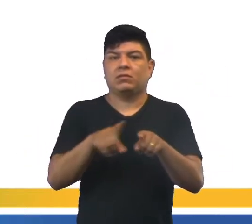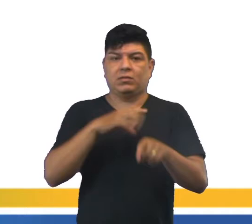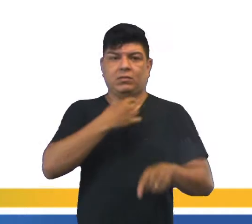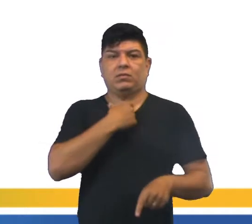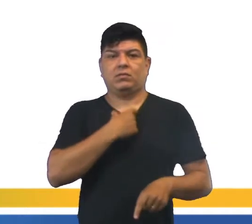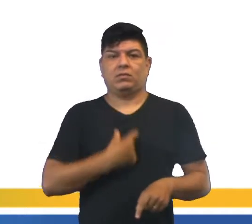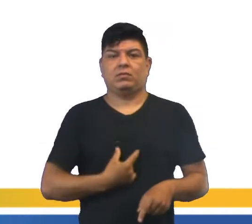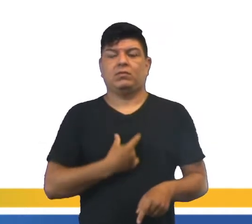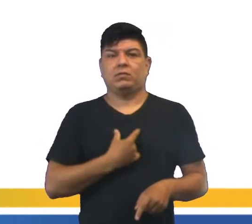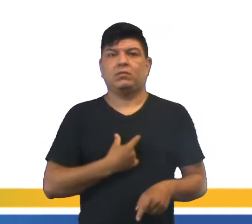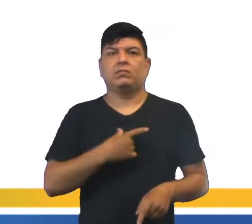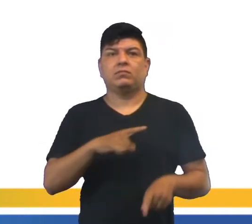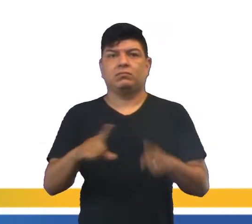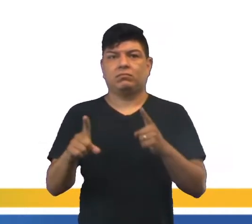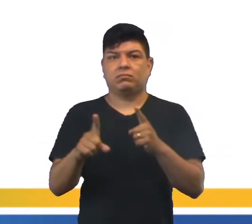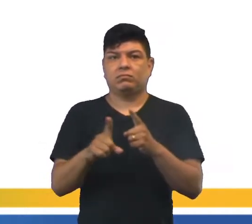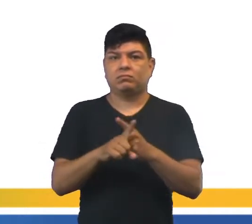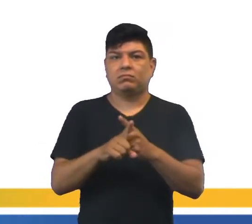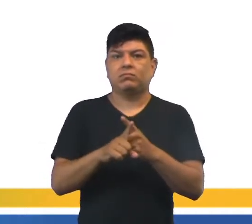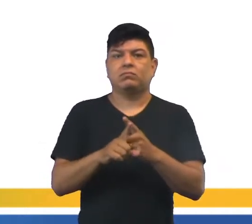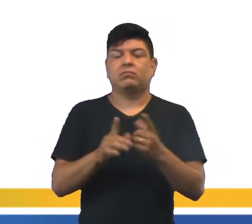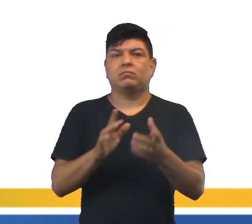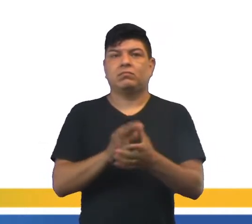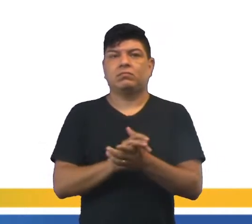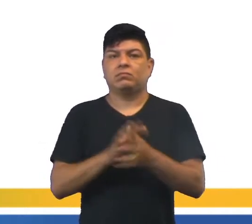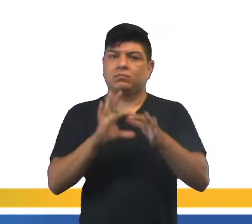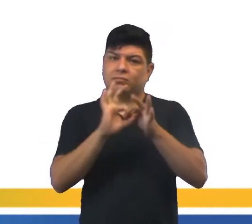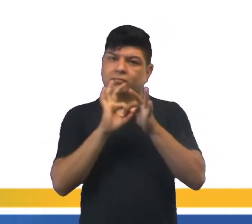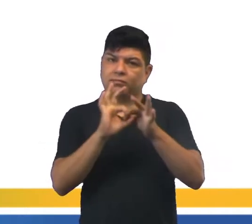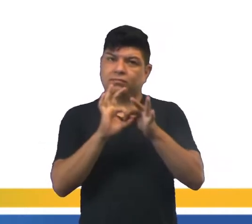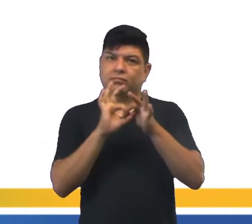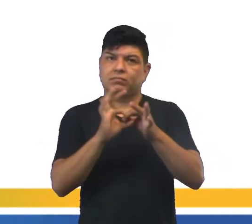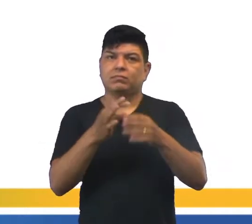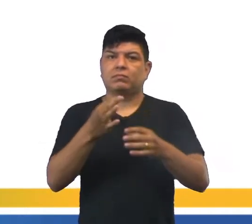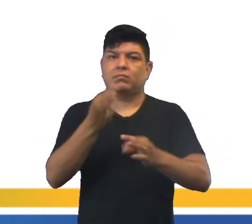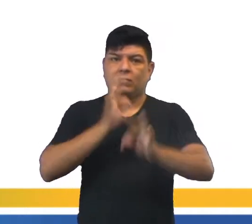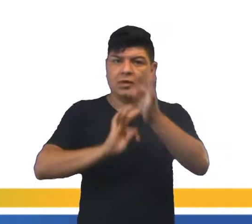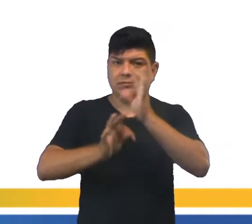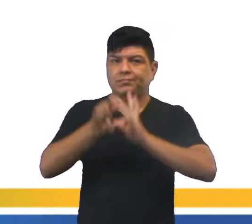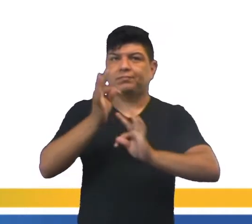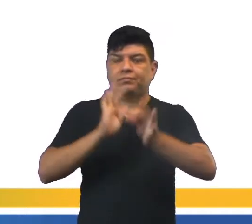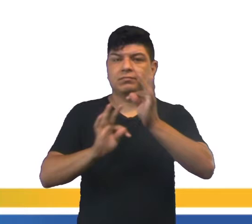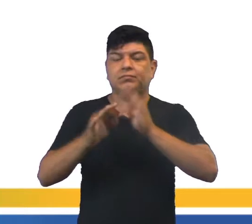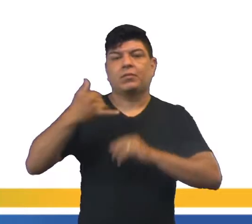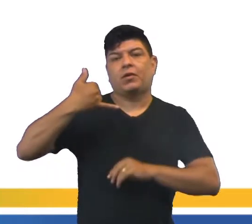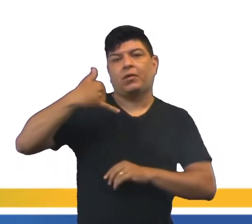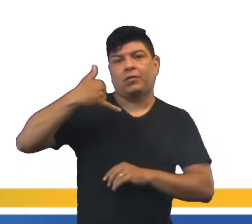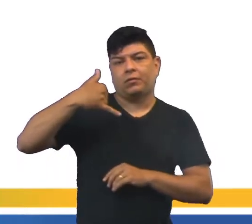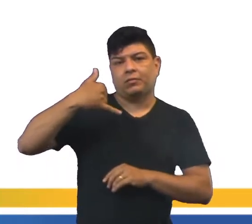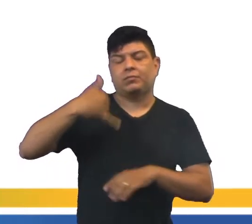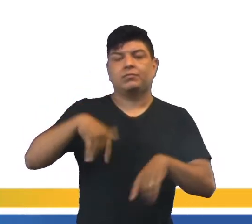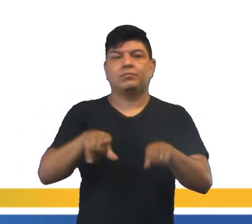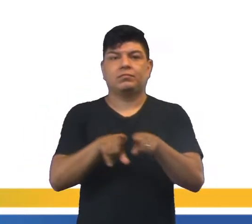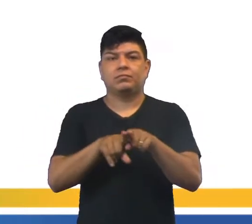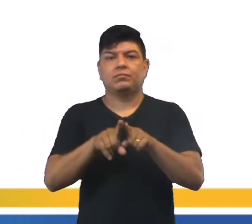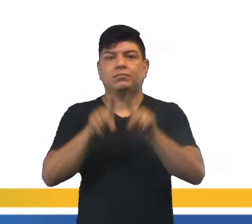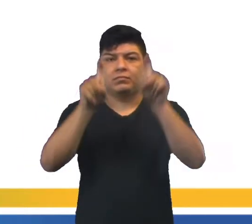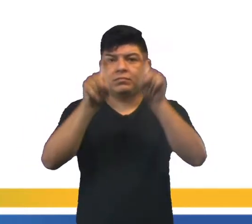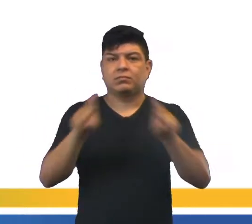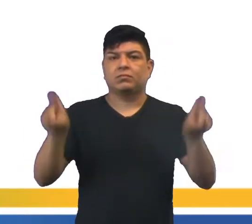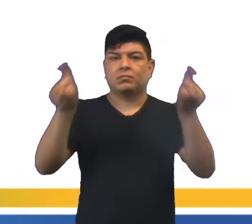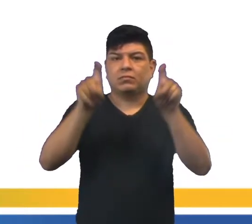medalhas, equipamentos que estão ligados também à rede tecnológica, como celulares,